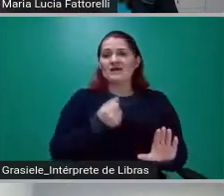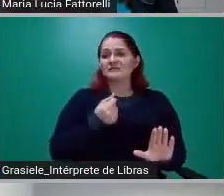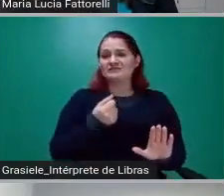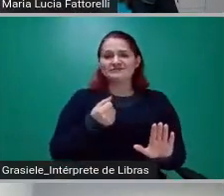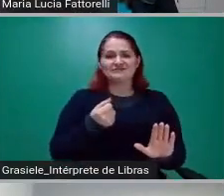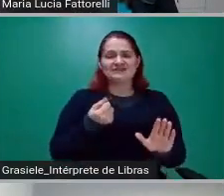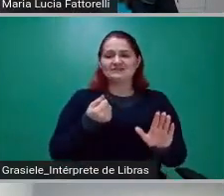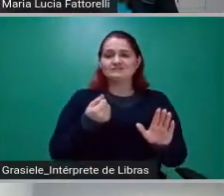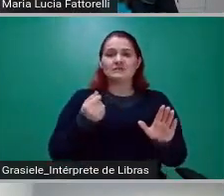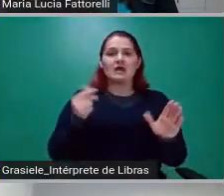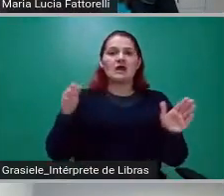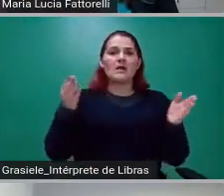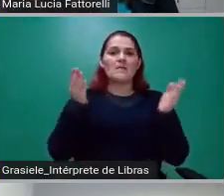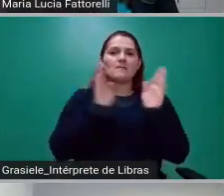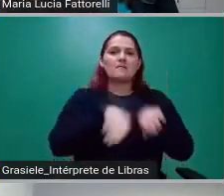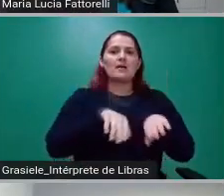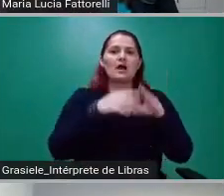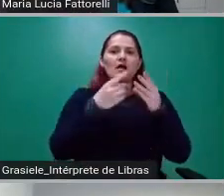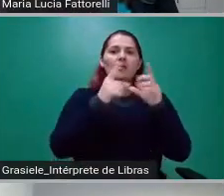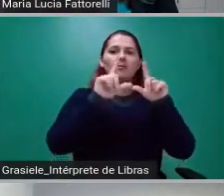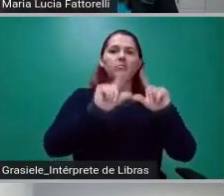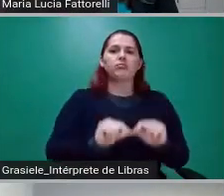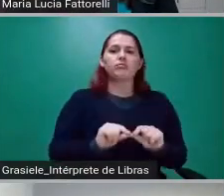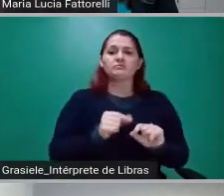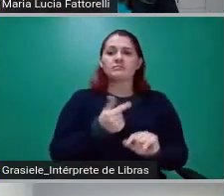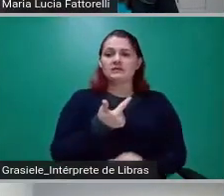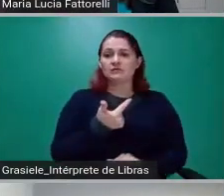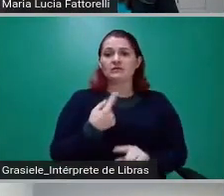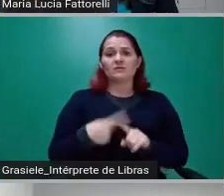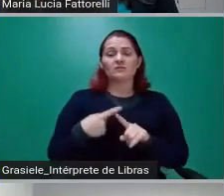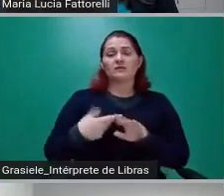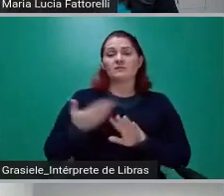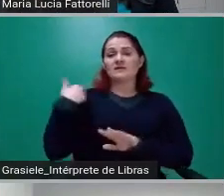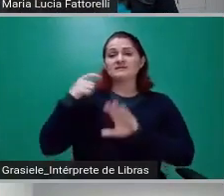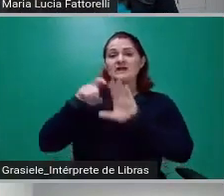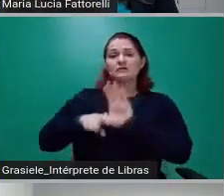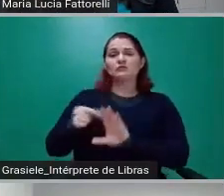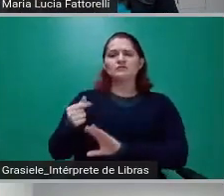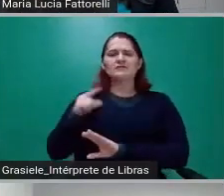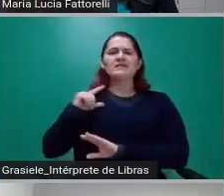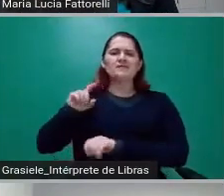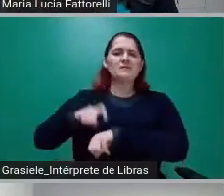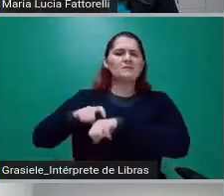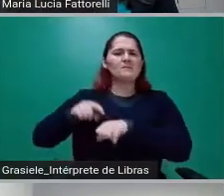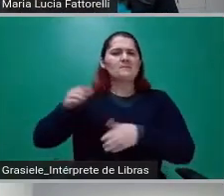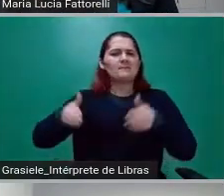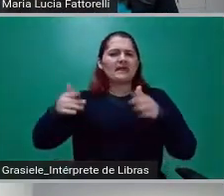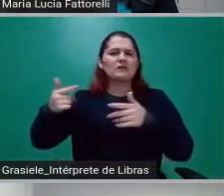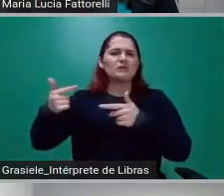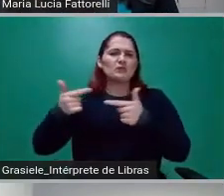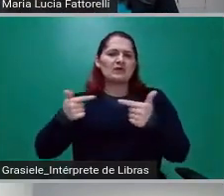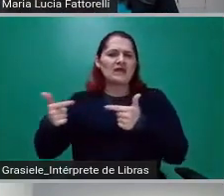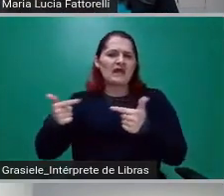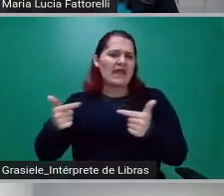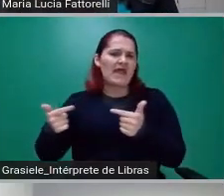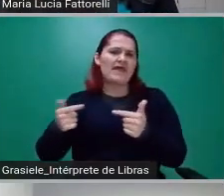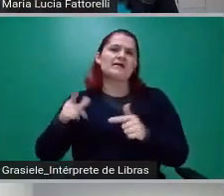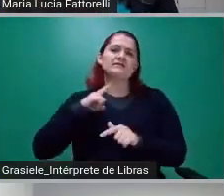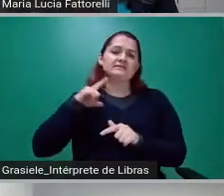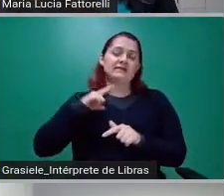passado, instrumento de guerras e outras circunstâncias, a partir do século XX,